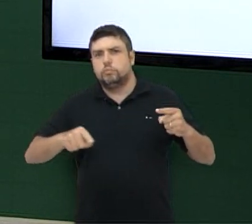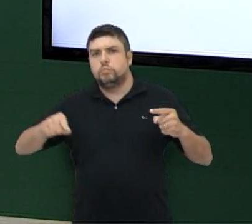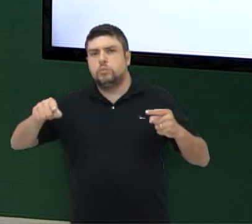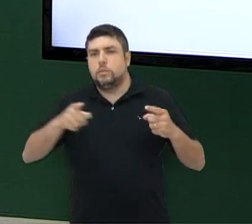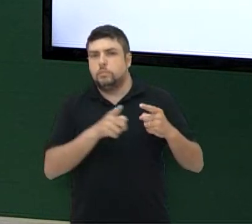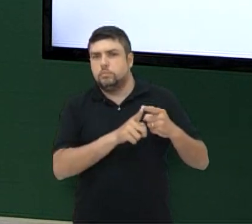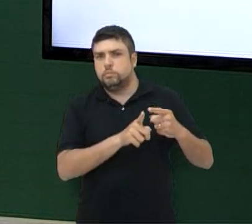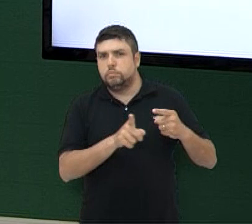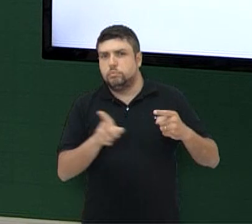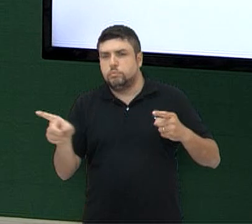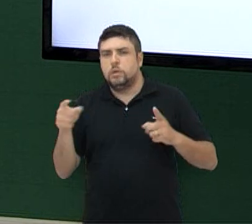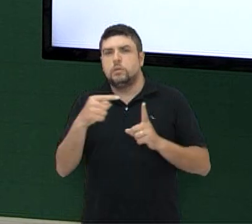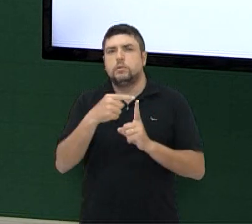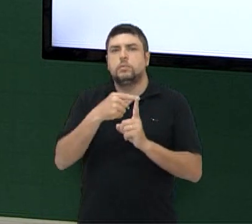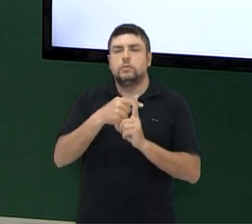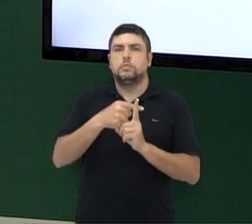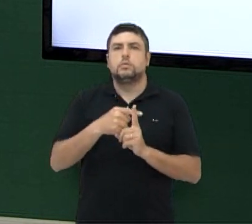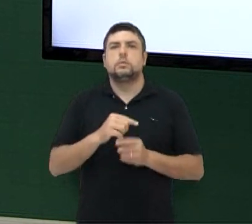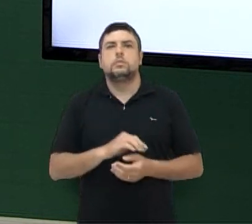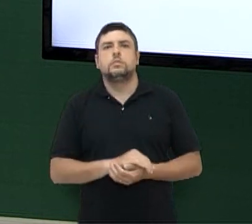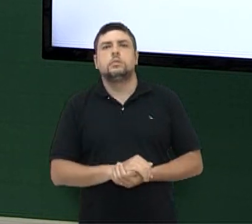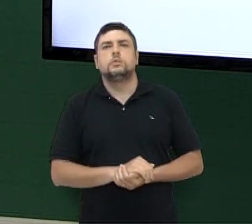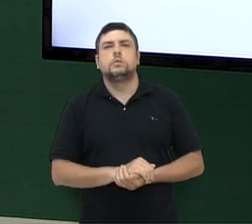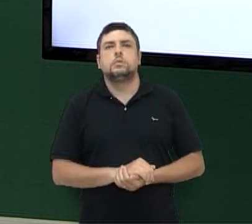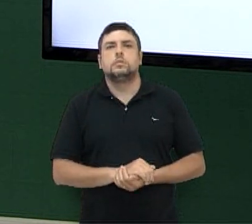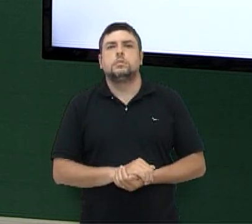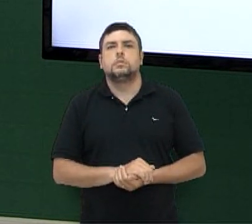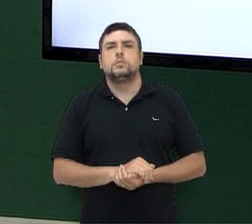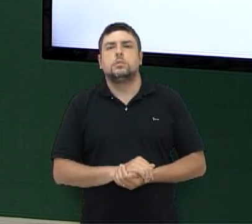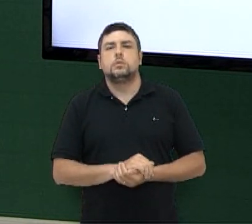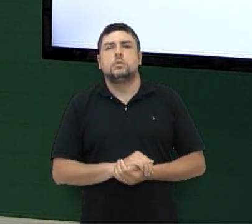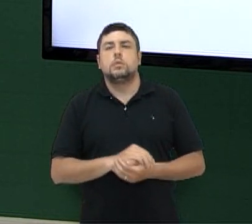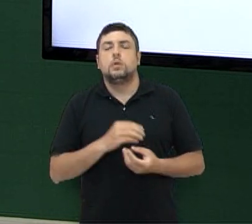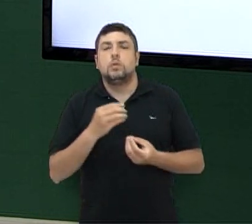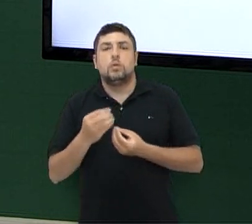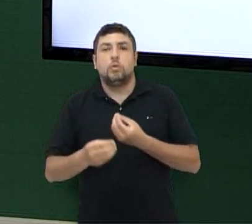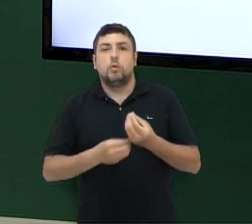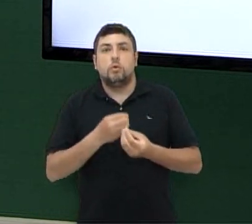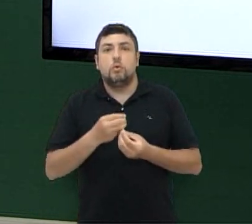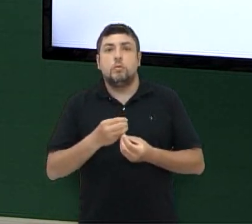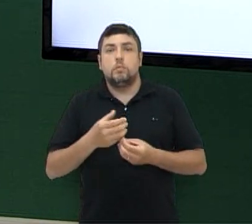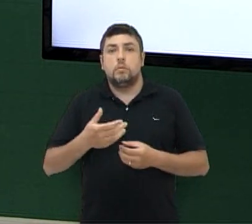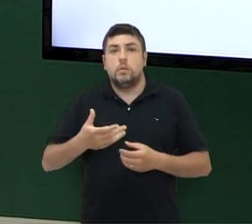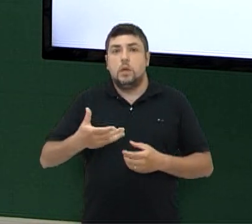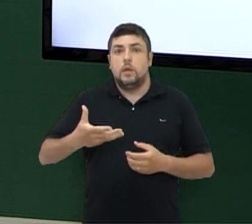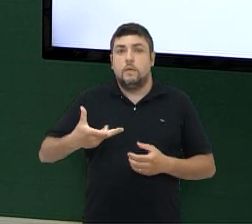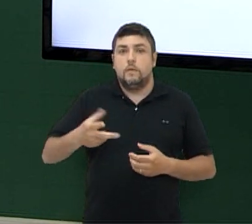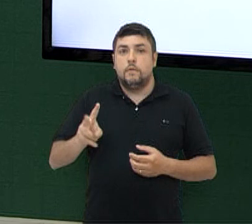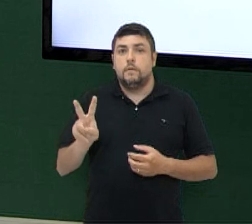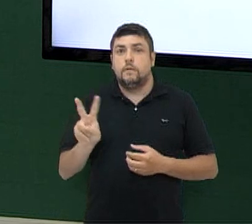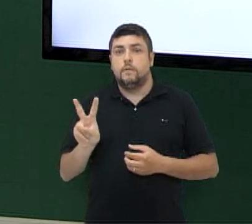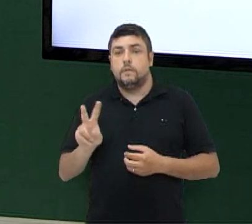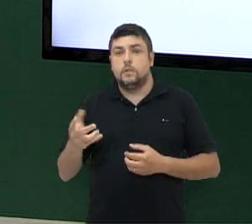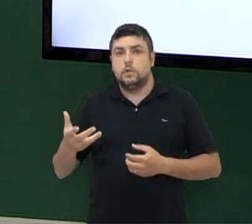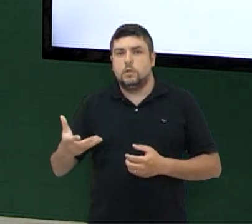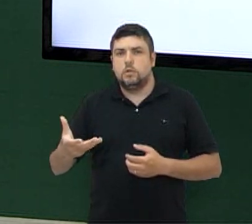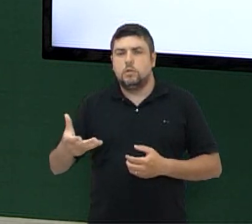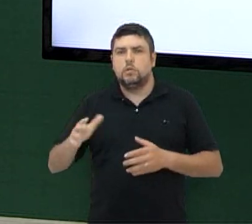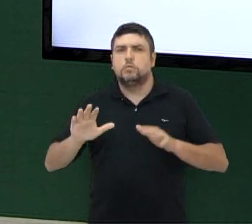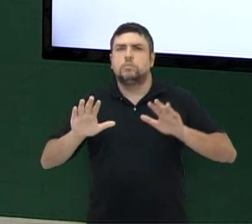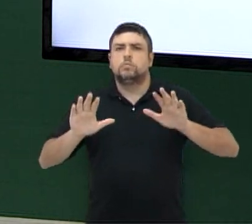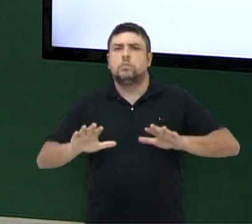trajetória aqui. Beleza. E aqui ela houve uma redução de velocidade, certo? Então vamos analisar o